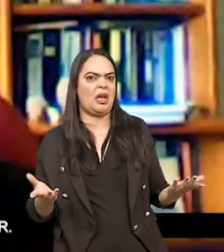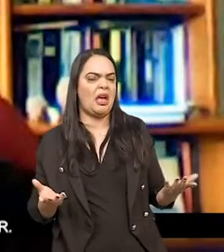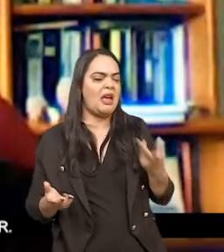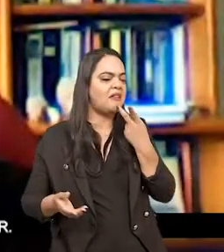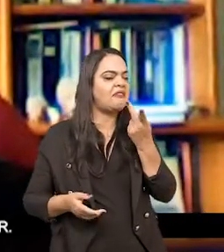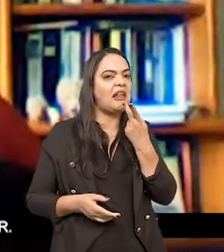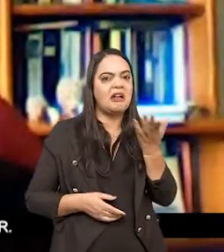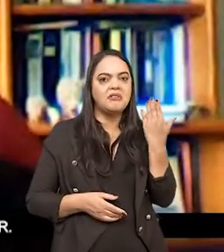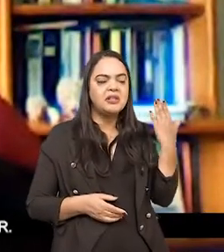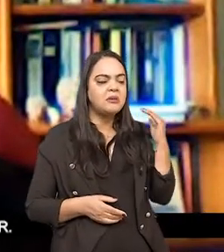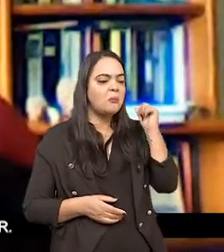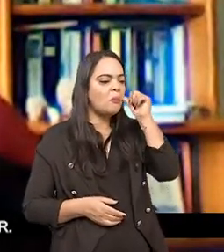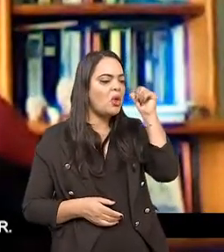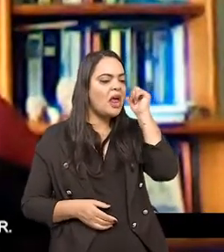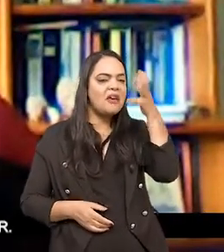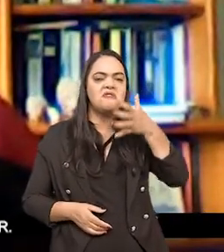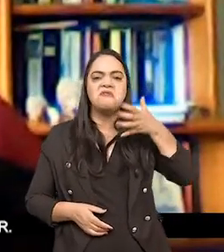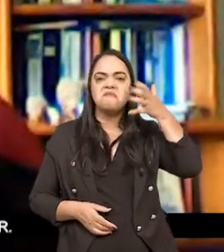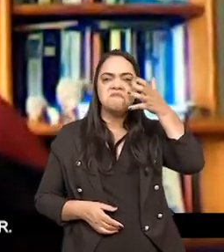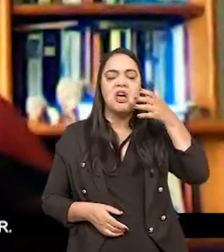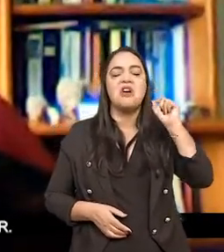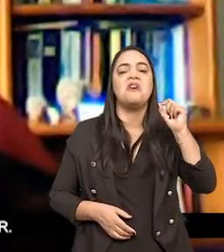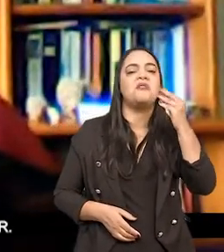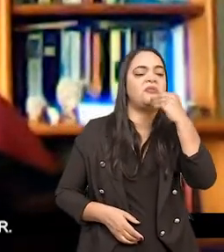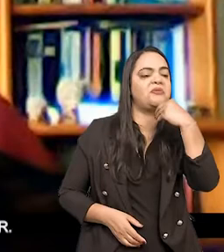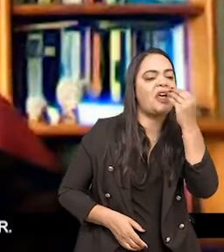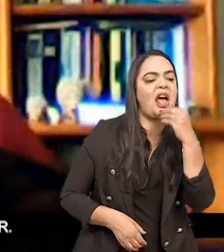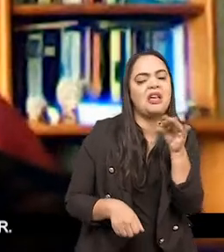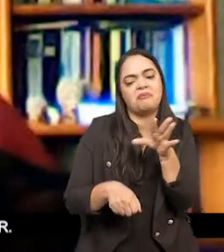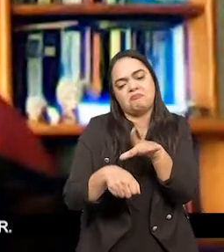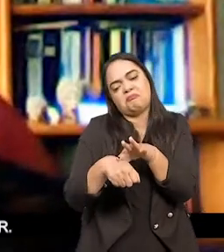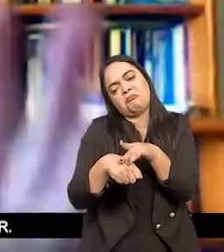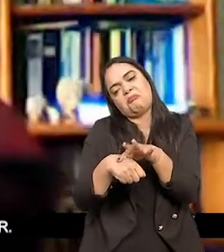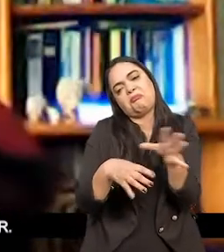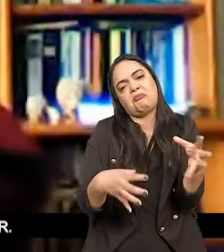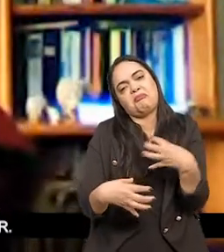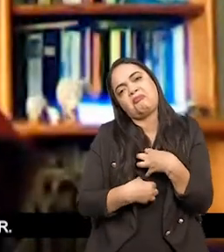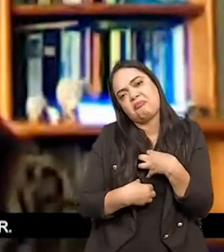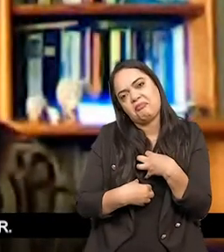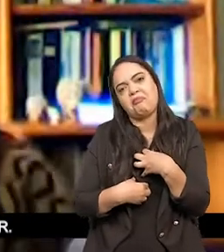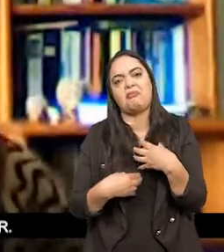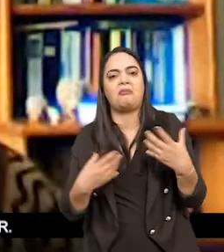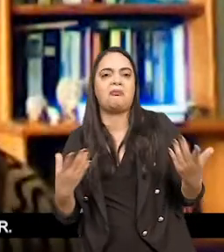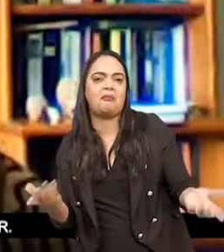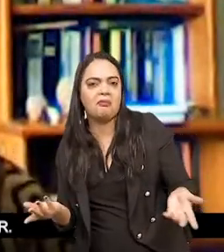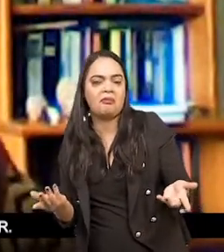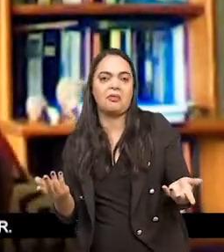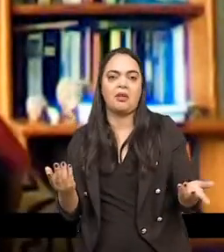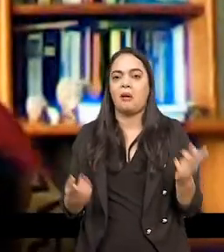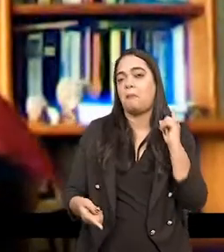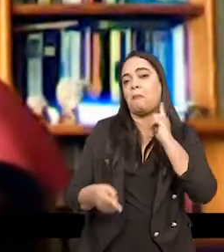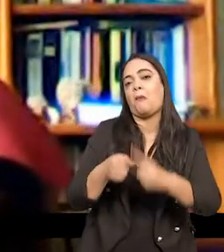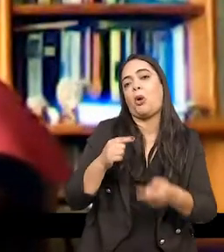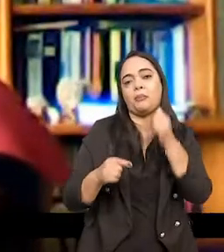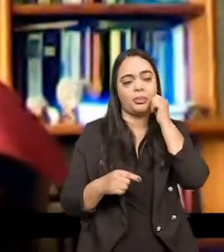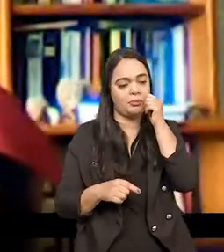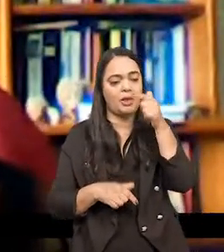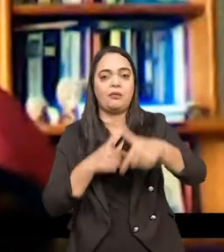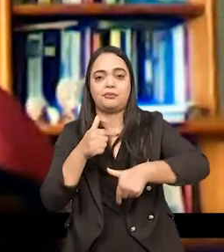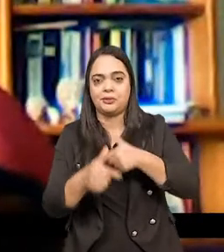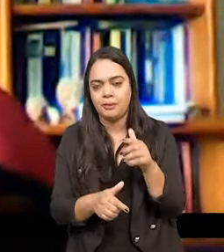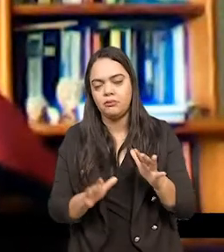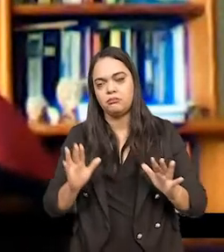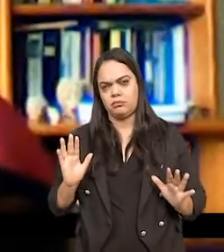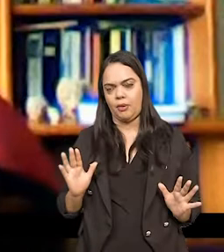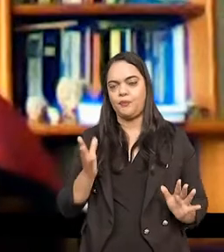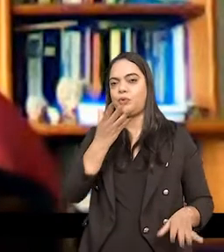fracas, frágeis, doentes, sentimentais, tá. Então, por isso, não podiam trabalhar. Daí, os